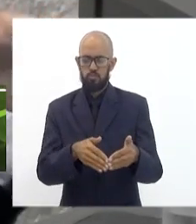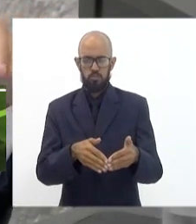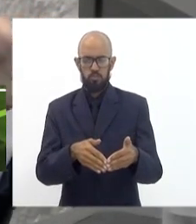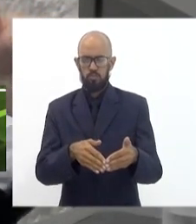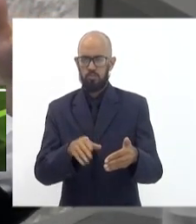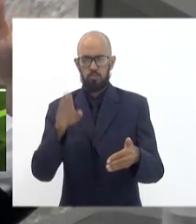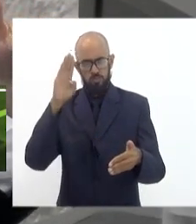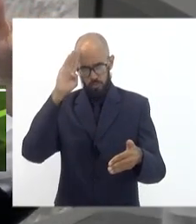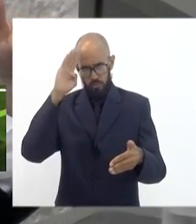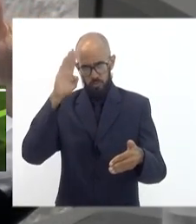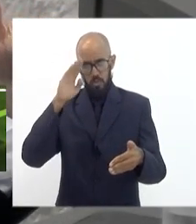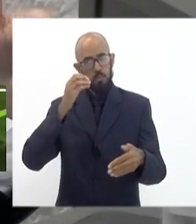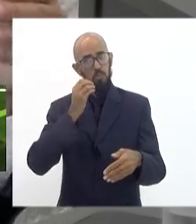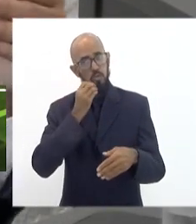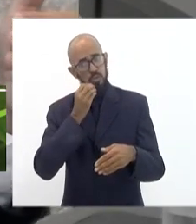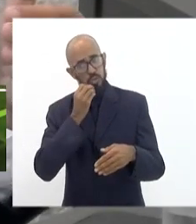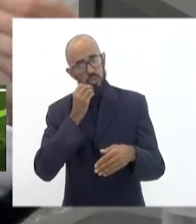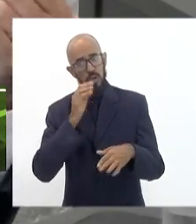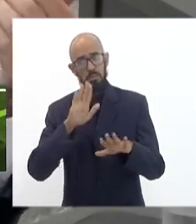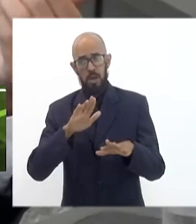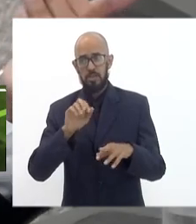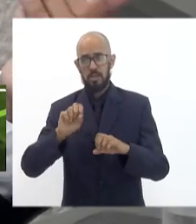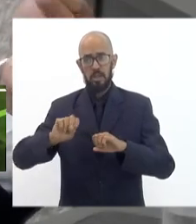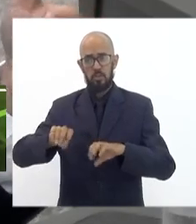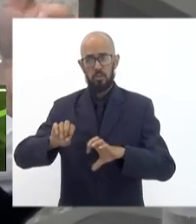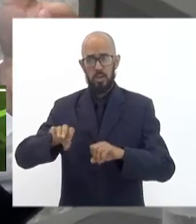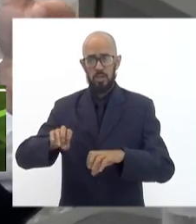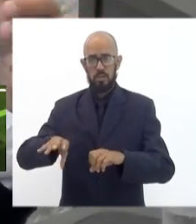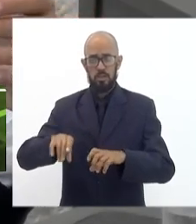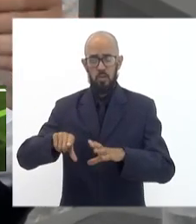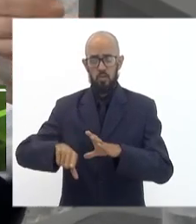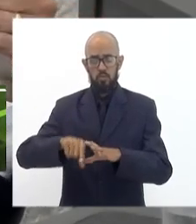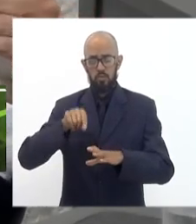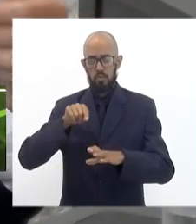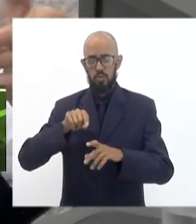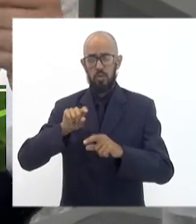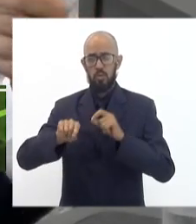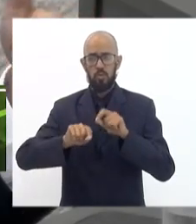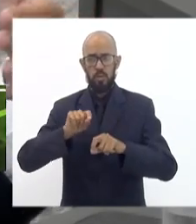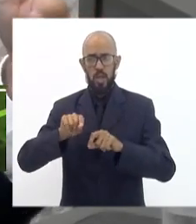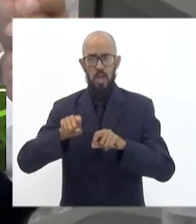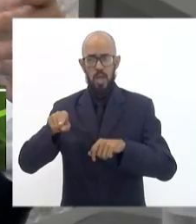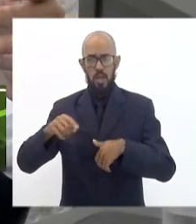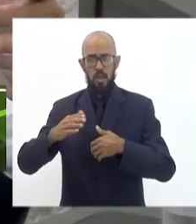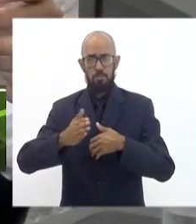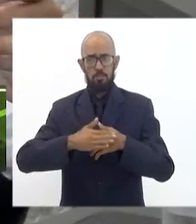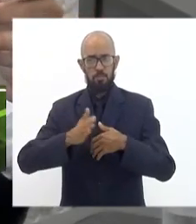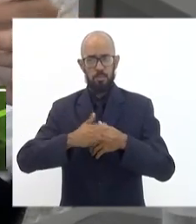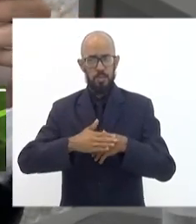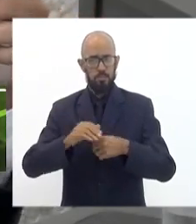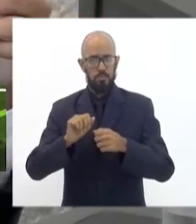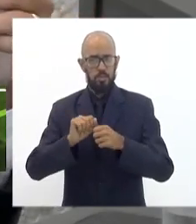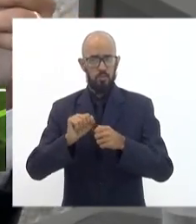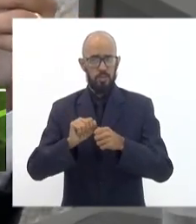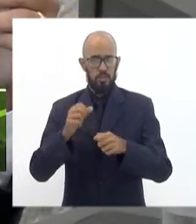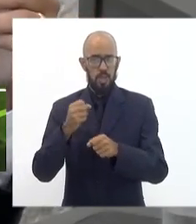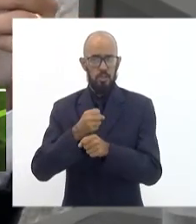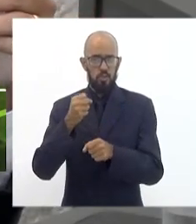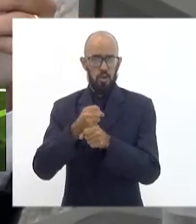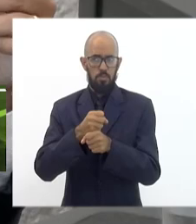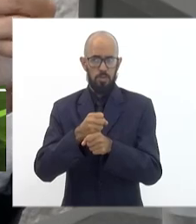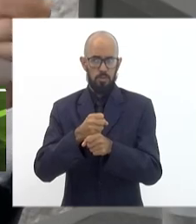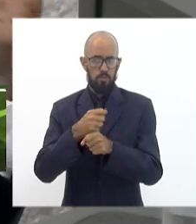mas não é o nosso forte a educação fez uma opção nesse momento dela fazer as próprias obras